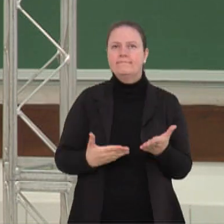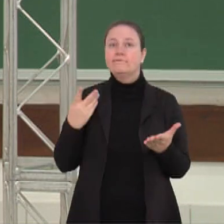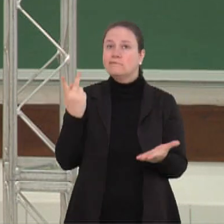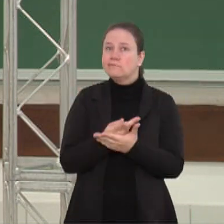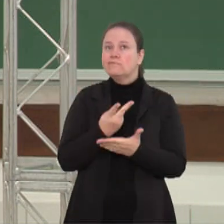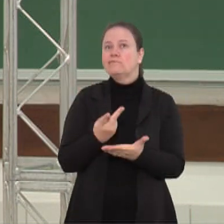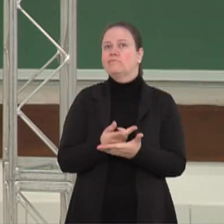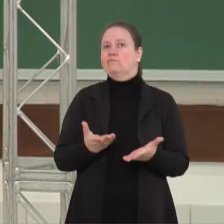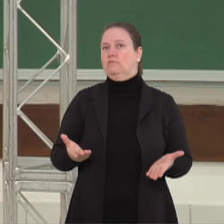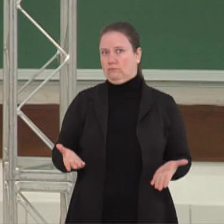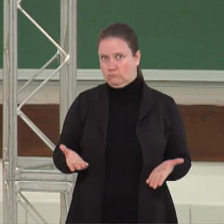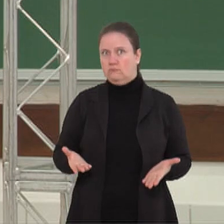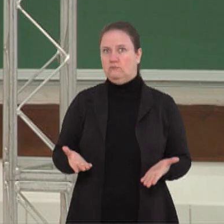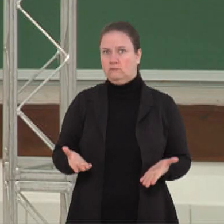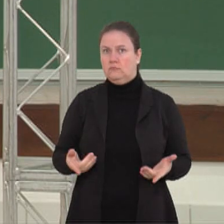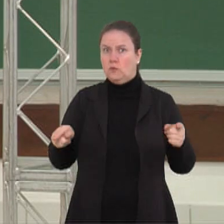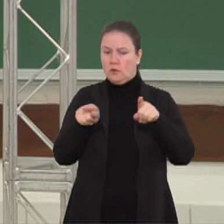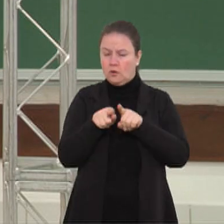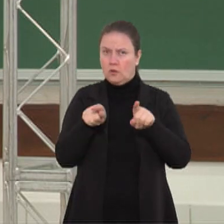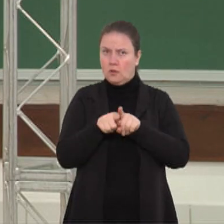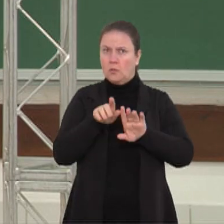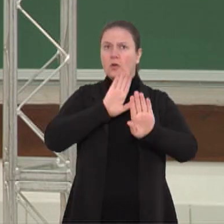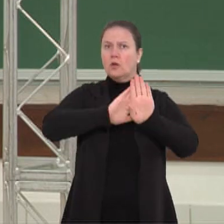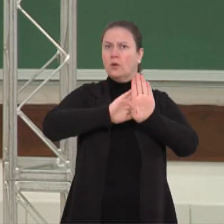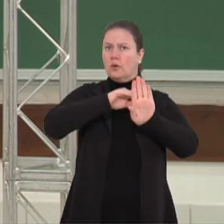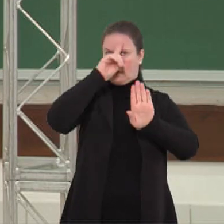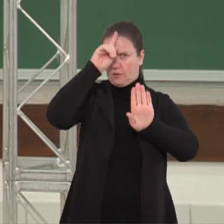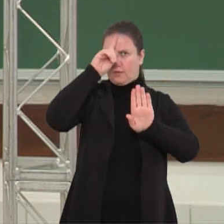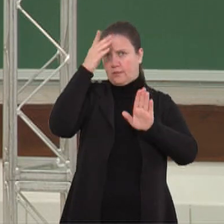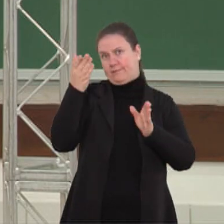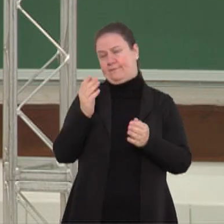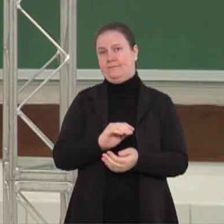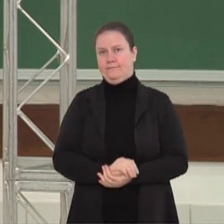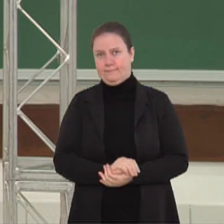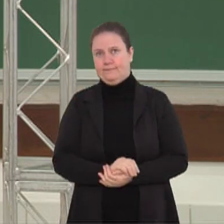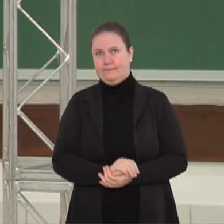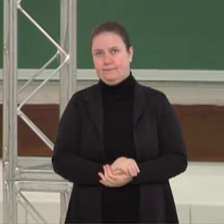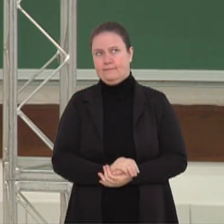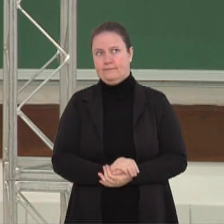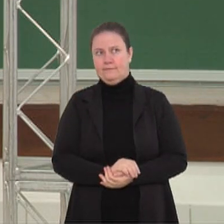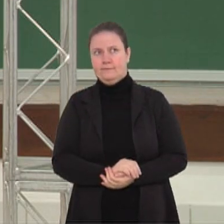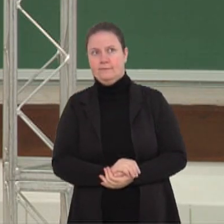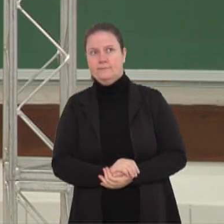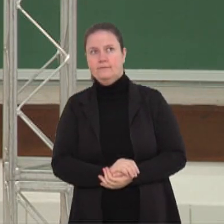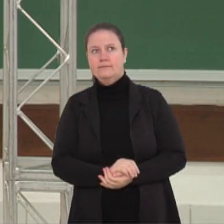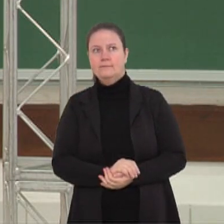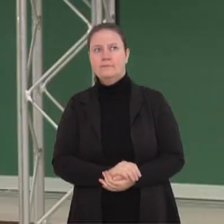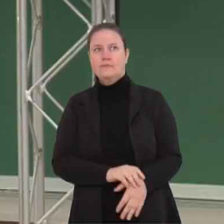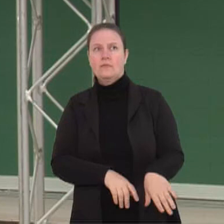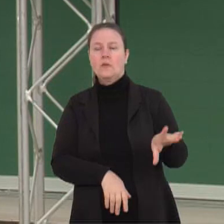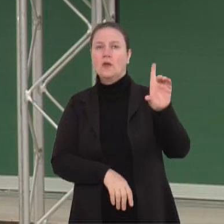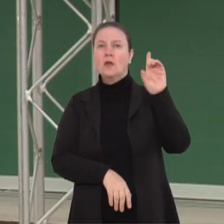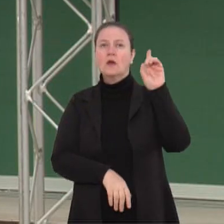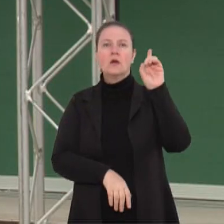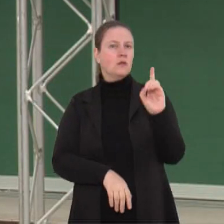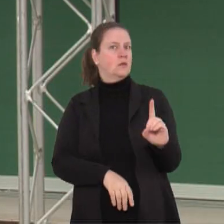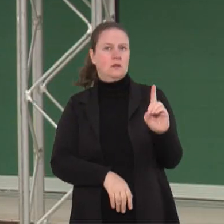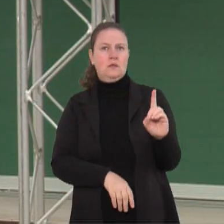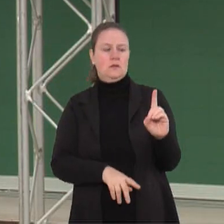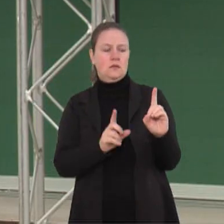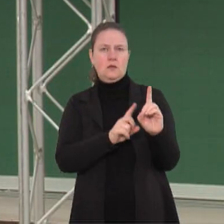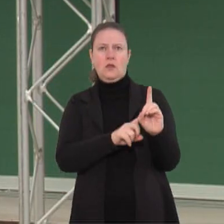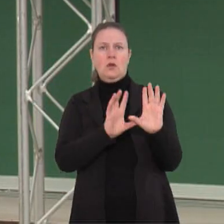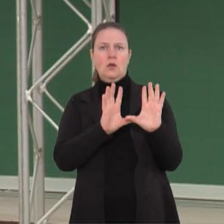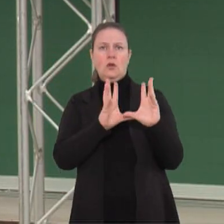Então, também isso daí é uma ideologia. Portanto, a alternativa correta é todas